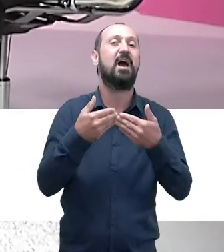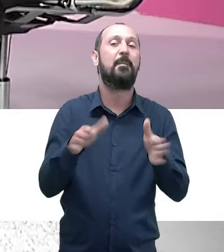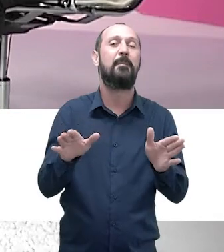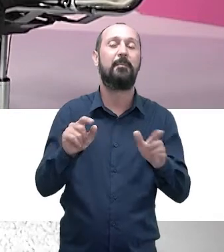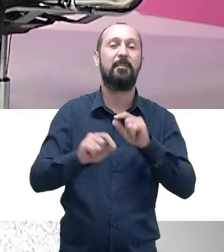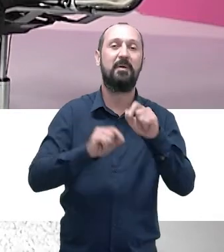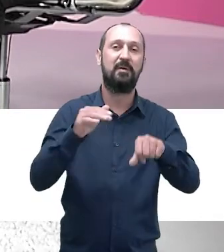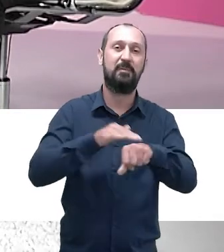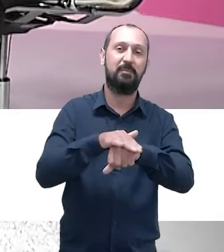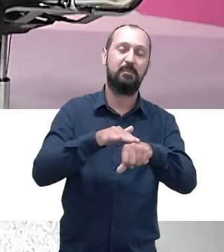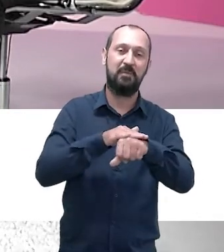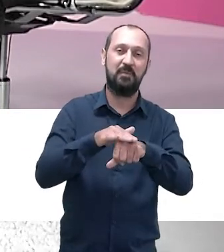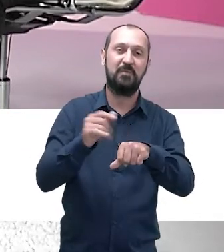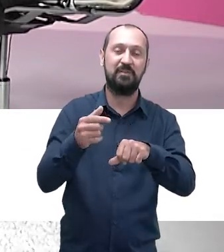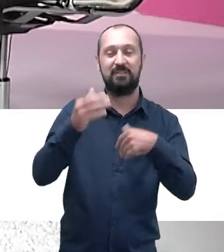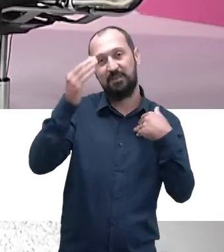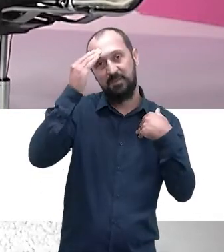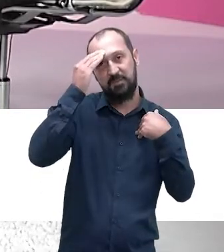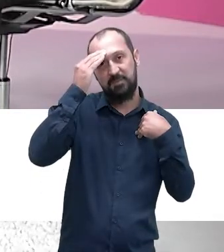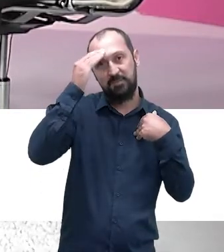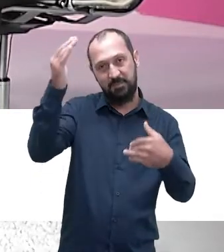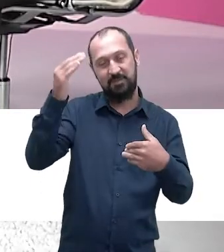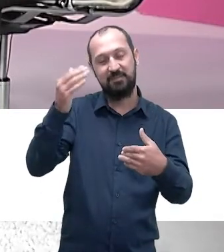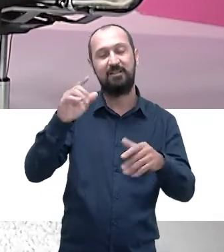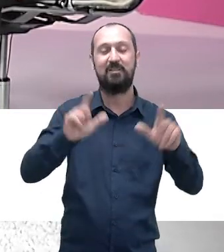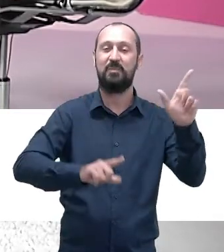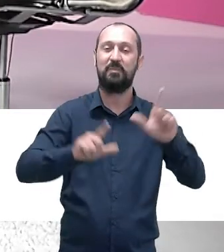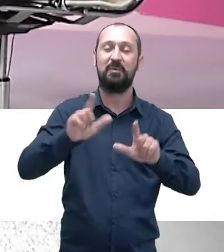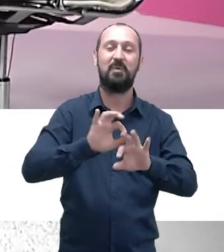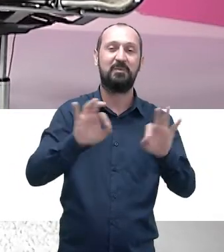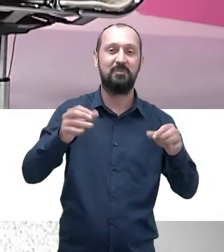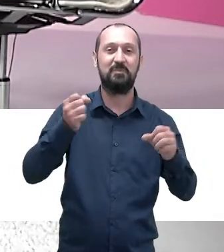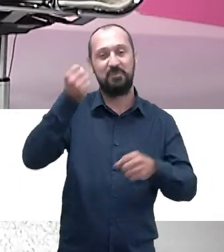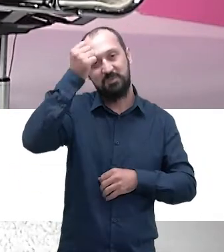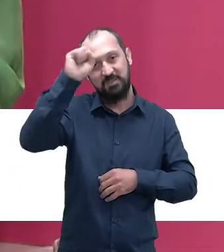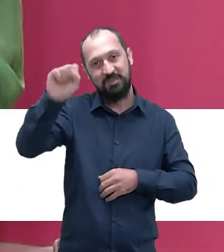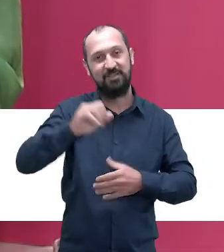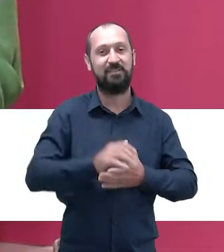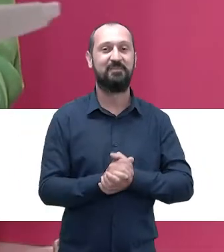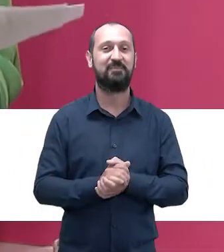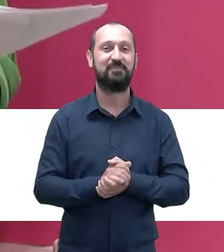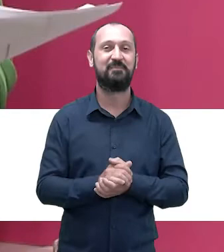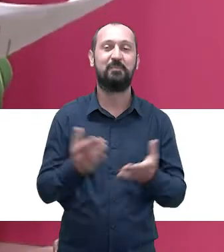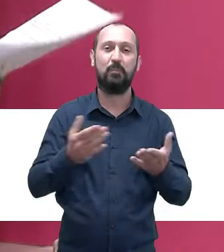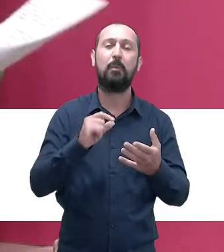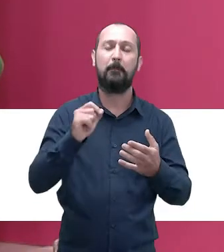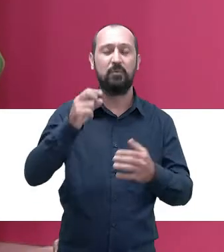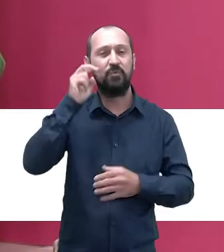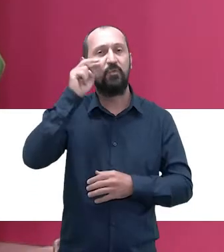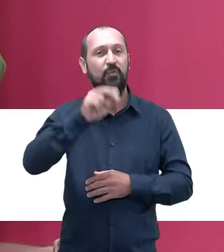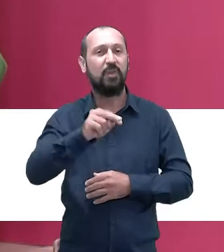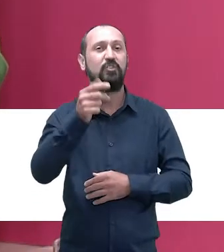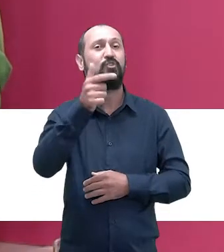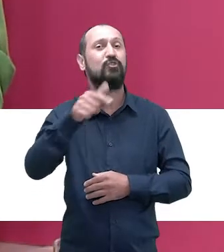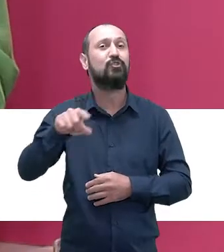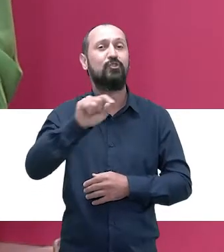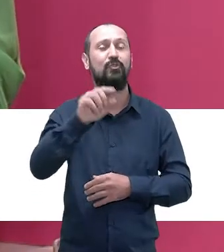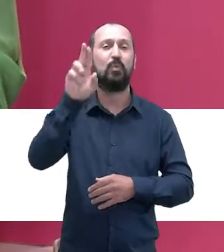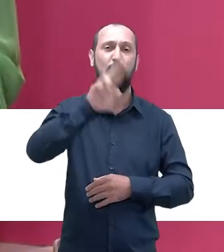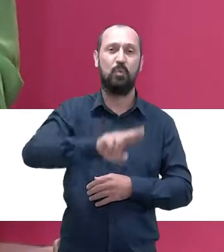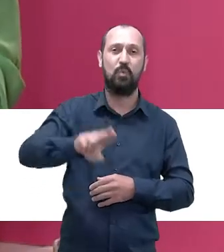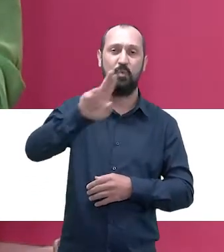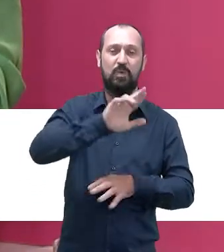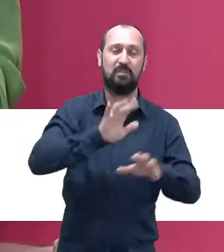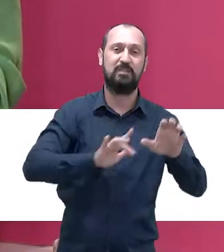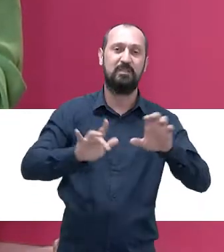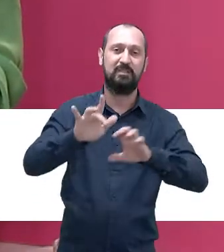de porta aberta para um diálogo. E muito obrigado, ótimo programa, sucesso. O programa de hoje pode ser assistido